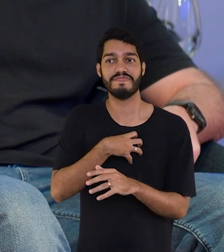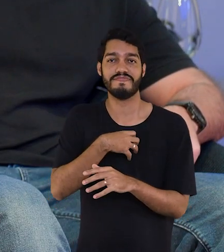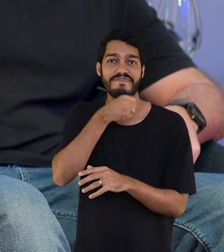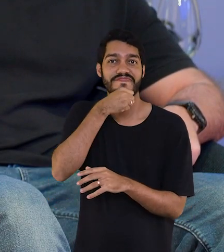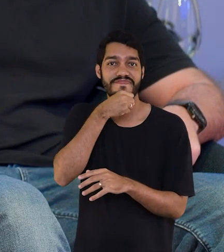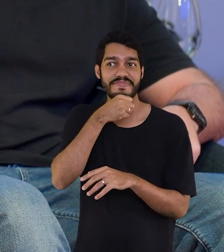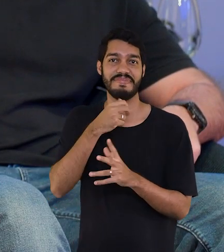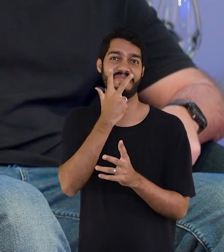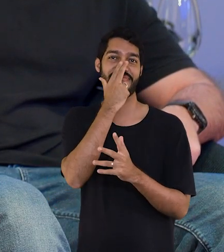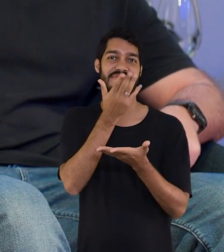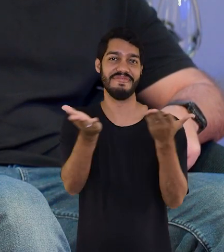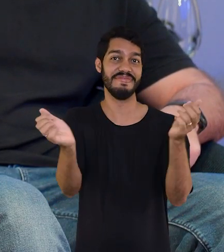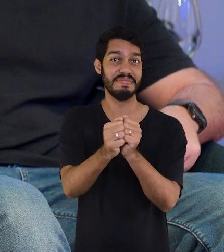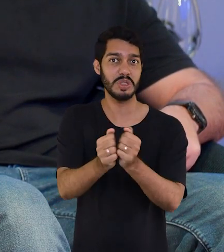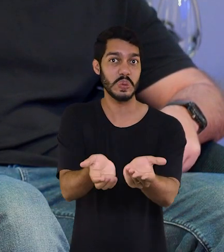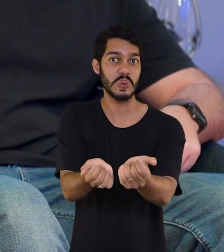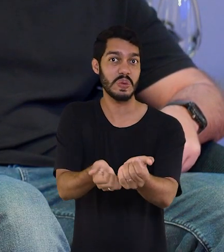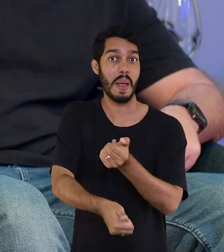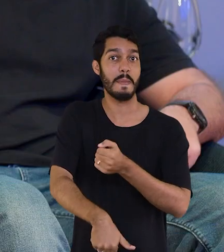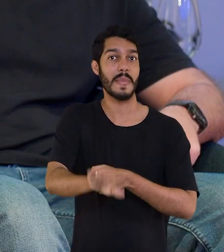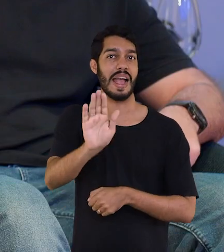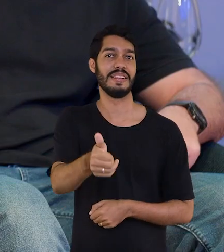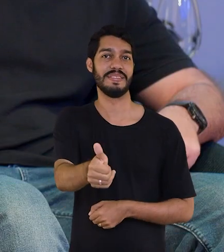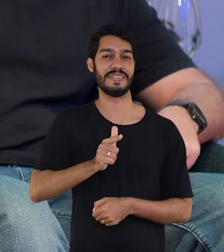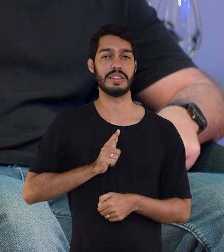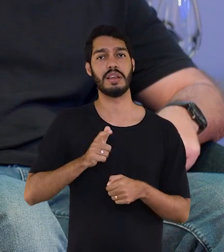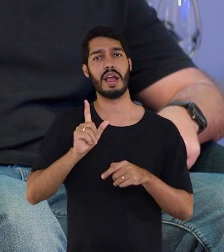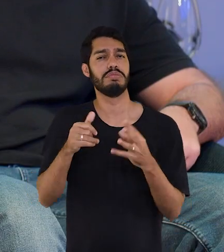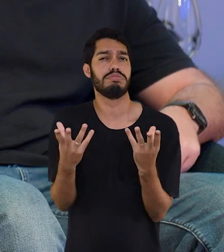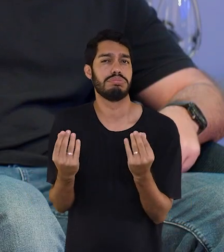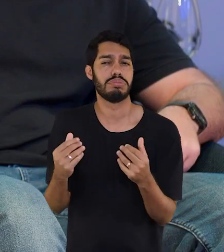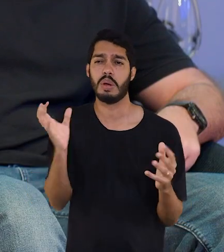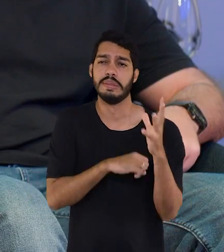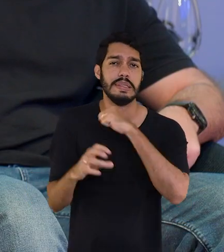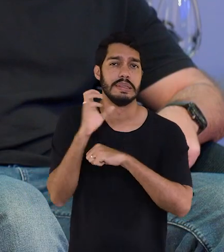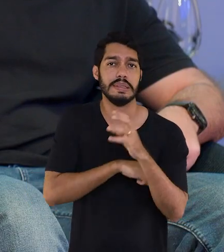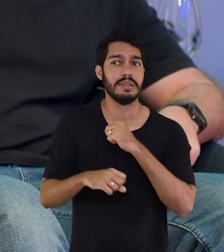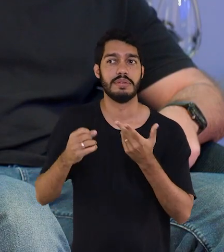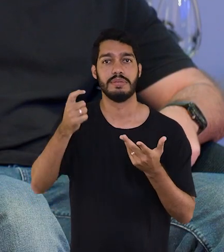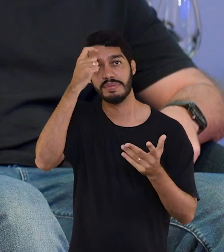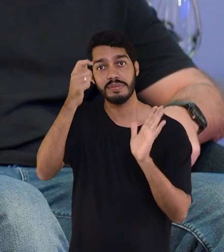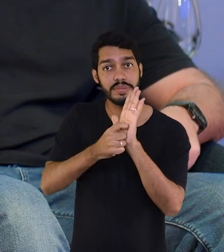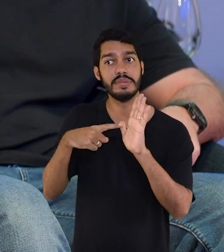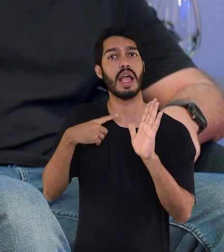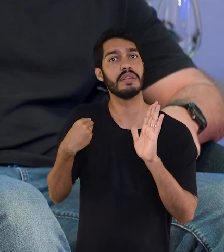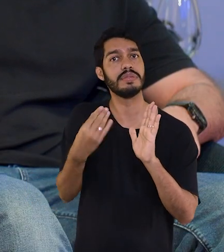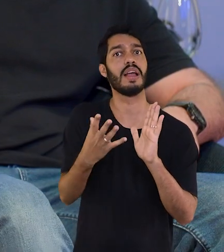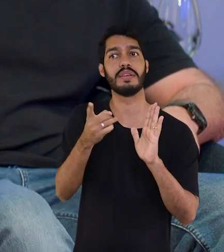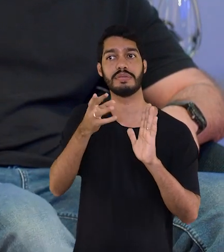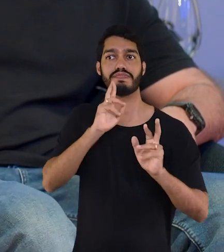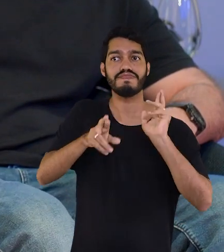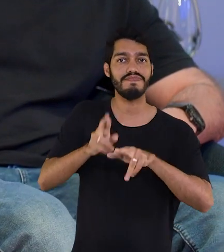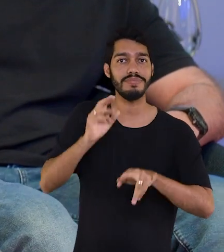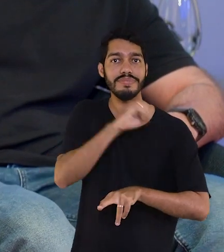Eu me sentindo muito velho aqui perante vocês. Mas é tudo muito rápido. E a inteligência artificial, ela proporciona muito